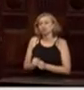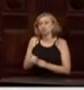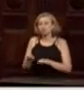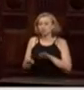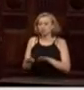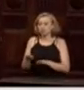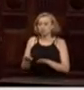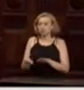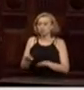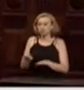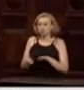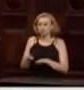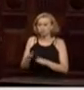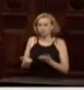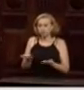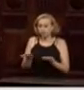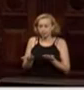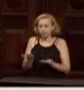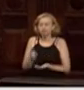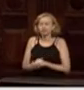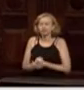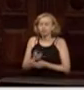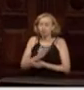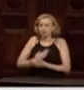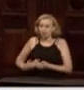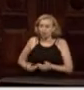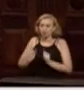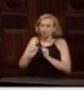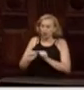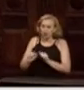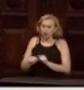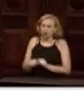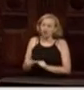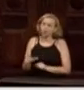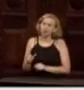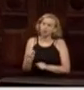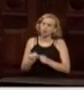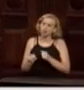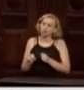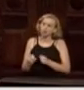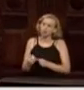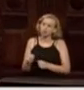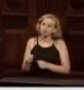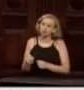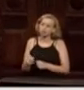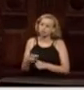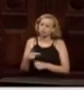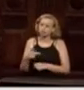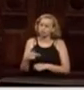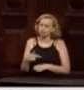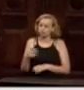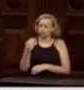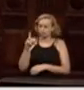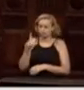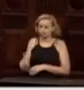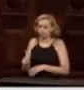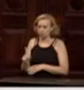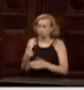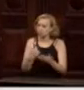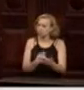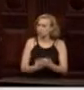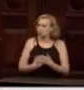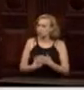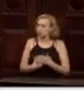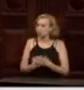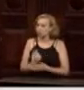administrativo para que o governo pudesse exercer o seu papel de defender os direitos do usuário, tanto no preço